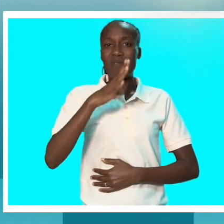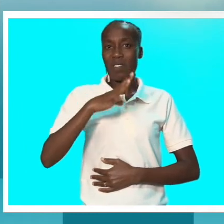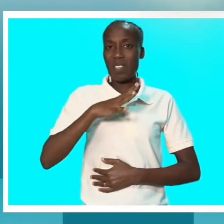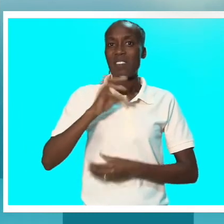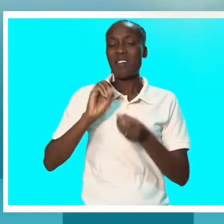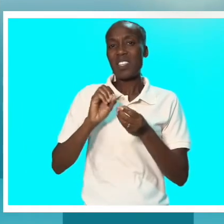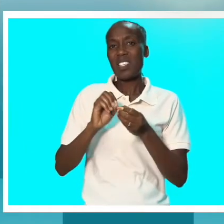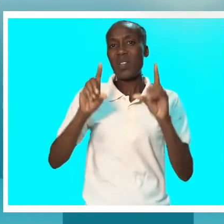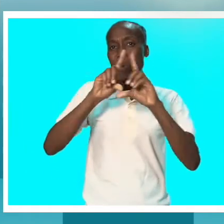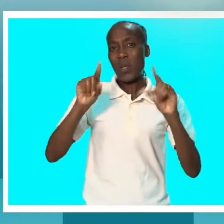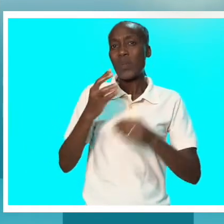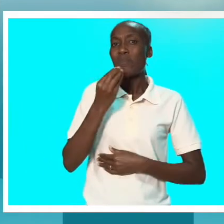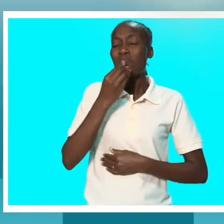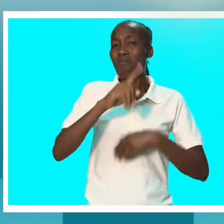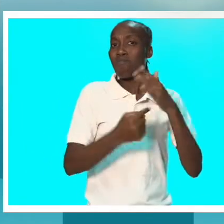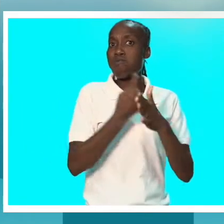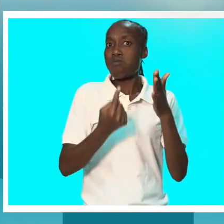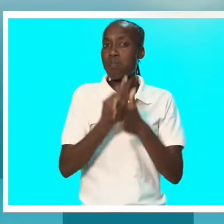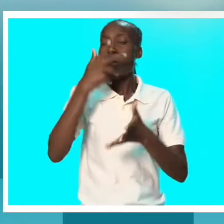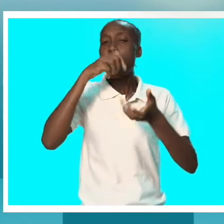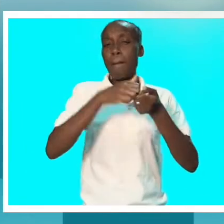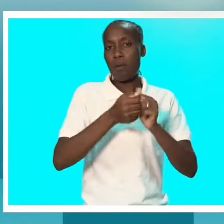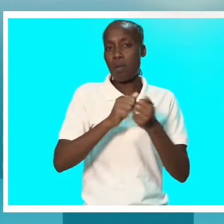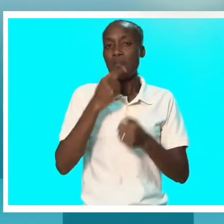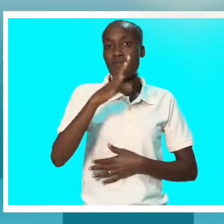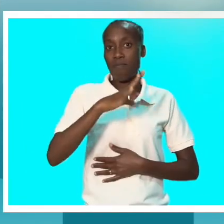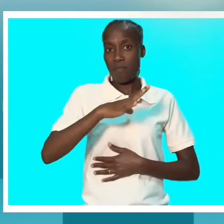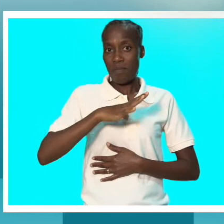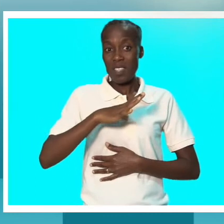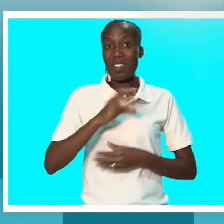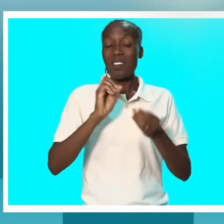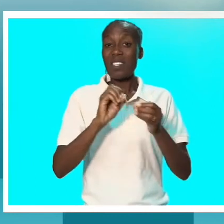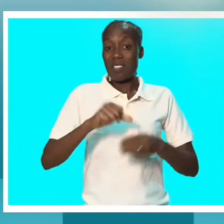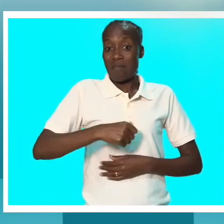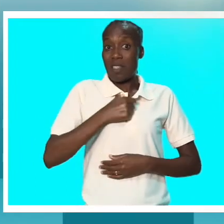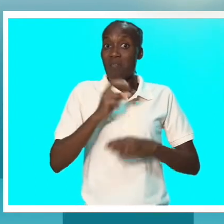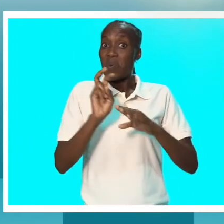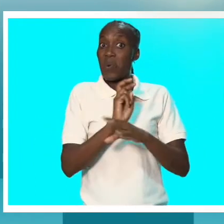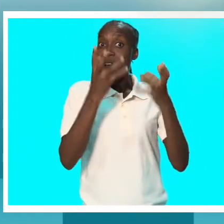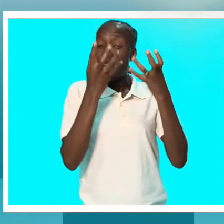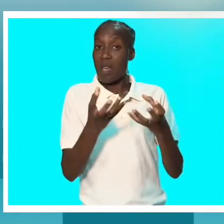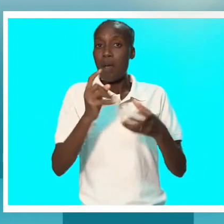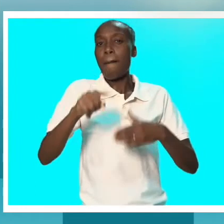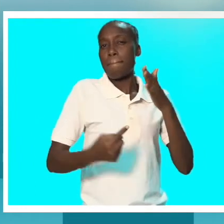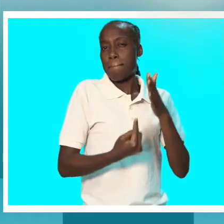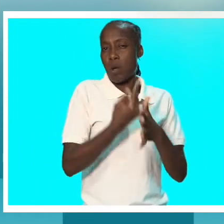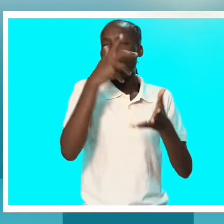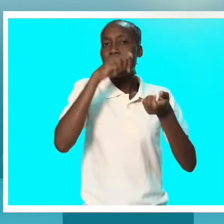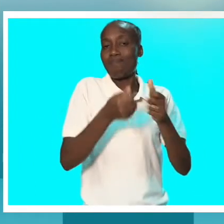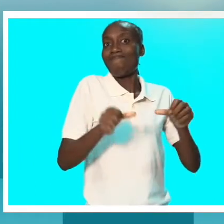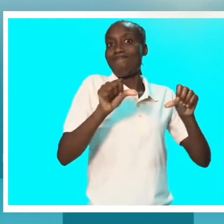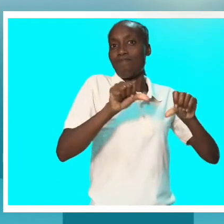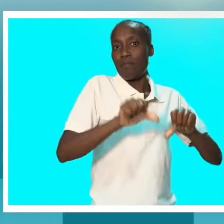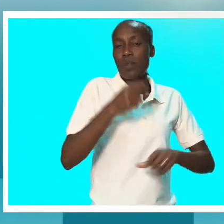dos alimentos. Diabetes leva consequências dramáticas, se não ser controlada. Pode causar